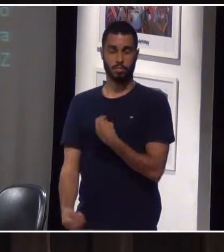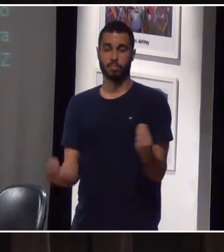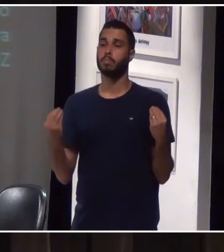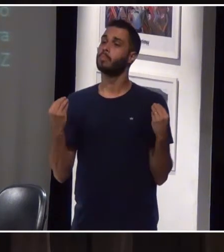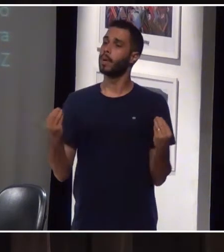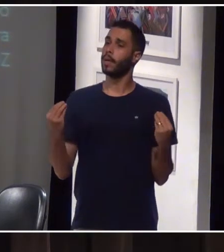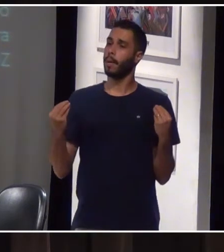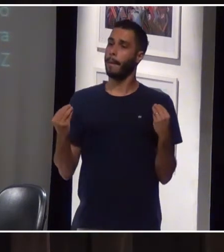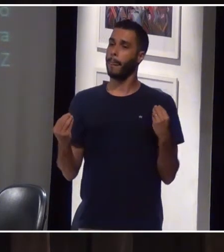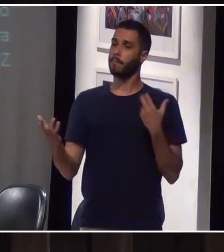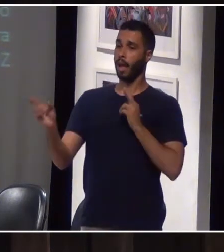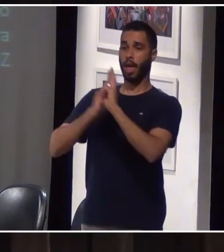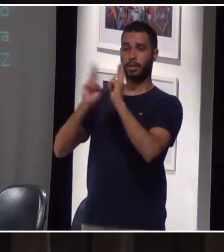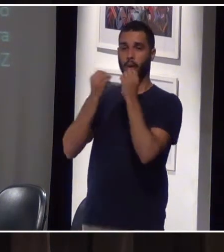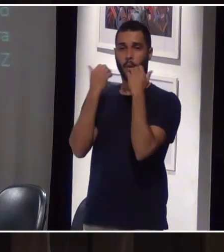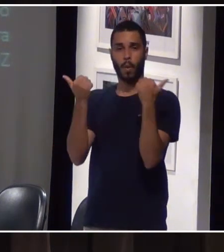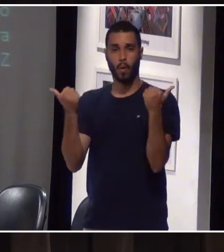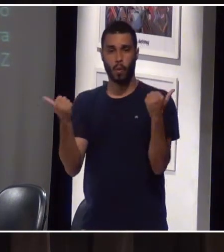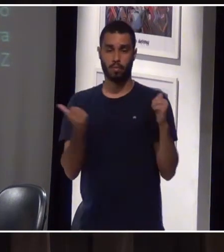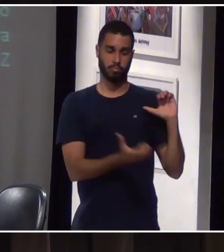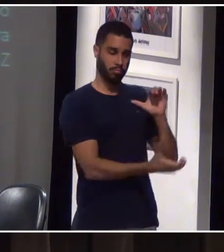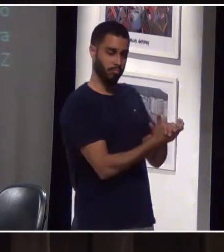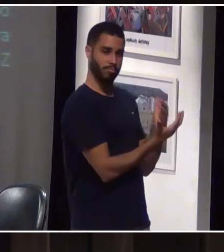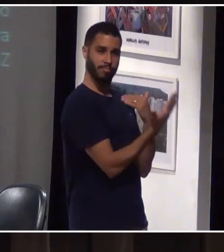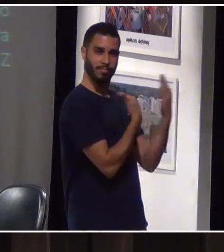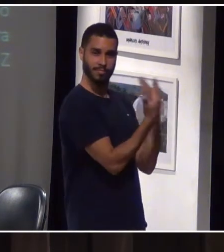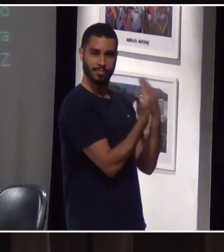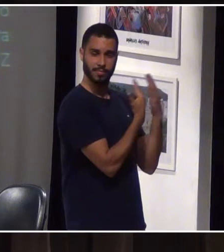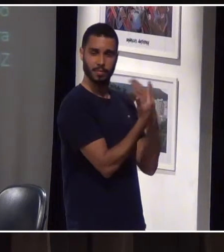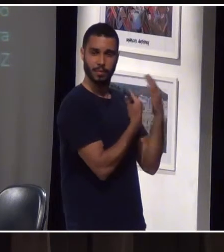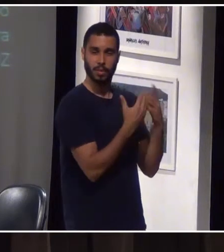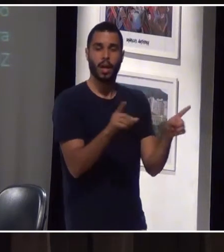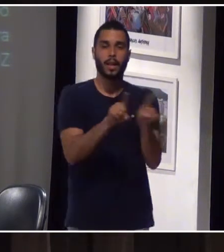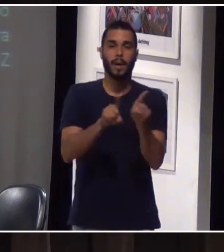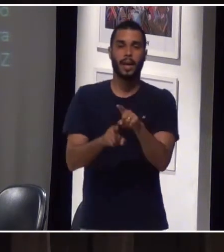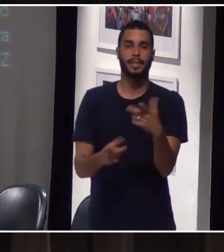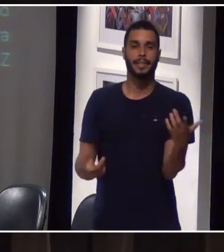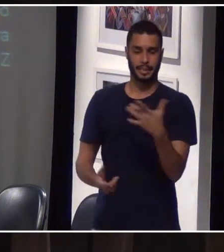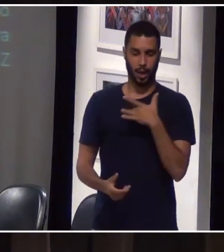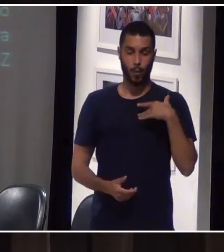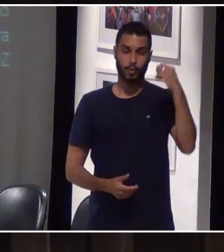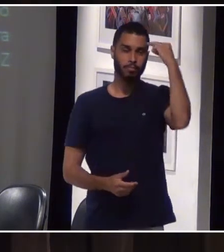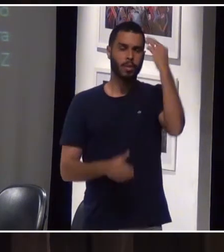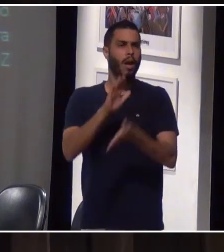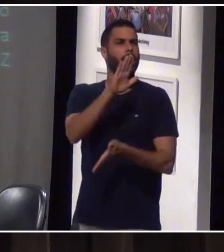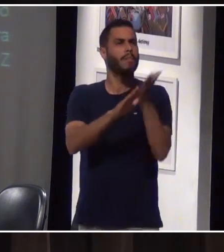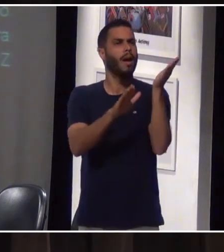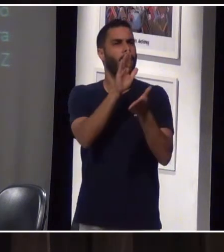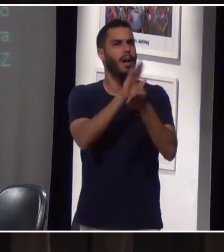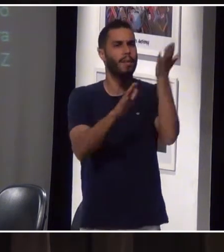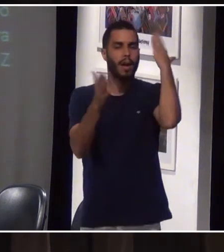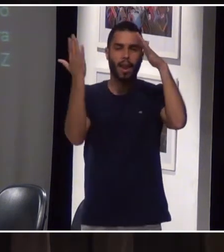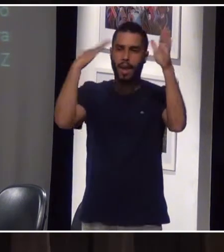a nos tornarmos, termos uma boa relação conjugal, termos uma saúde mental fazendo viagens quando a